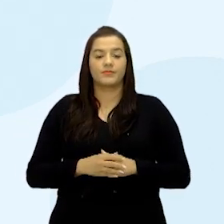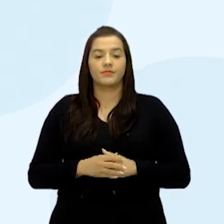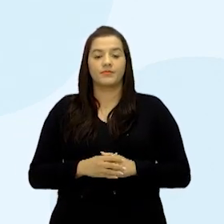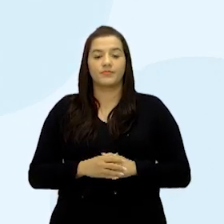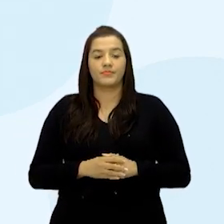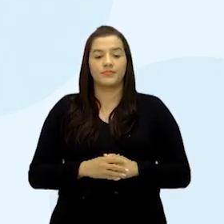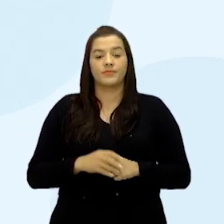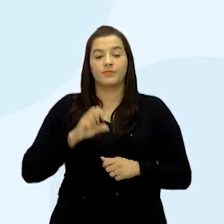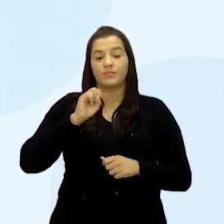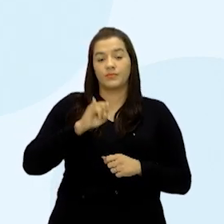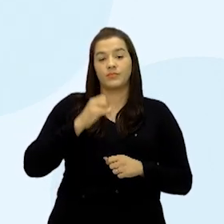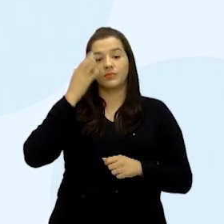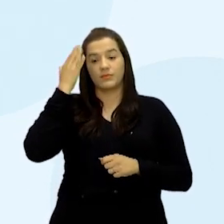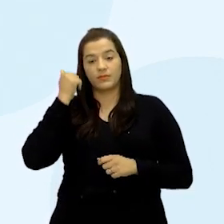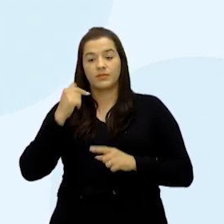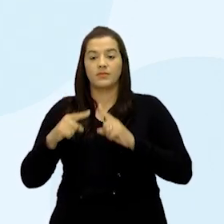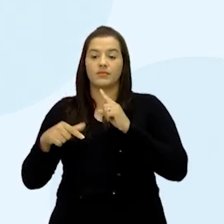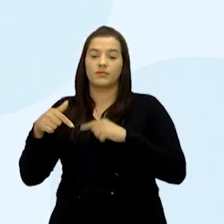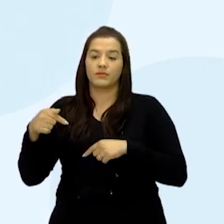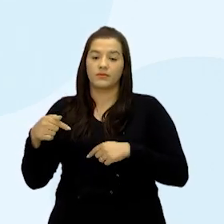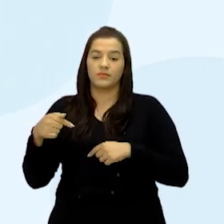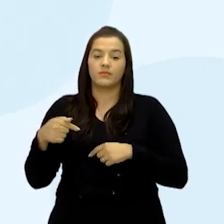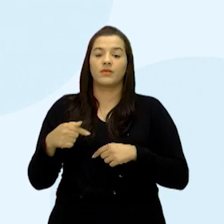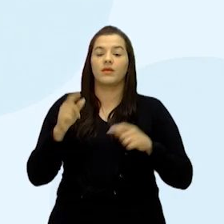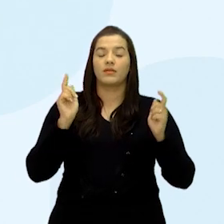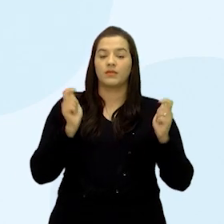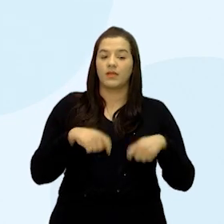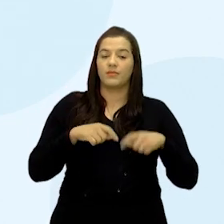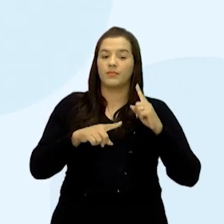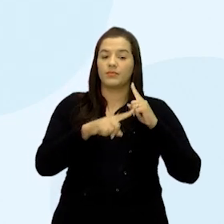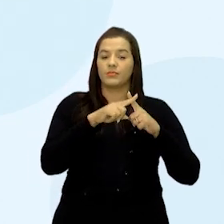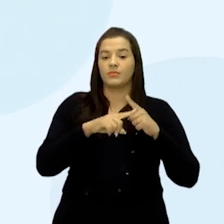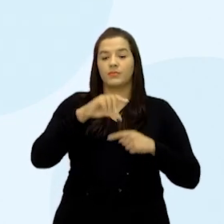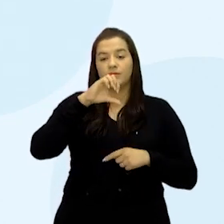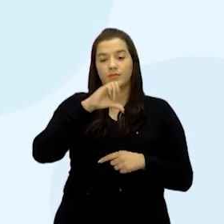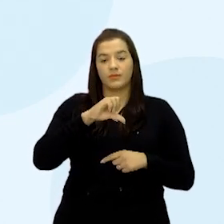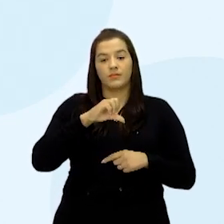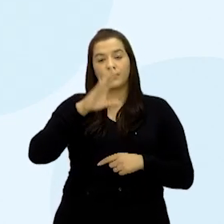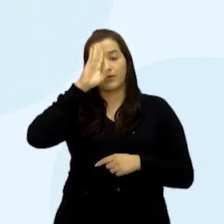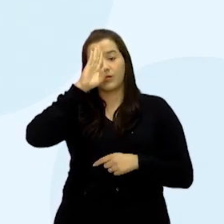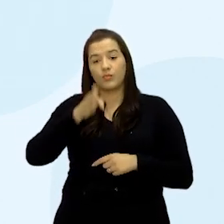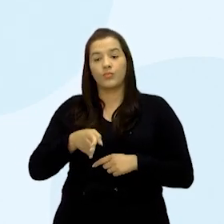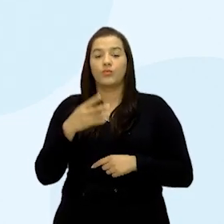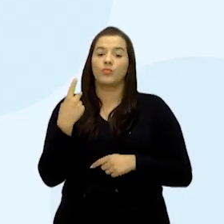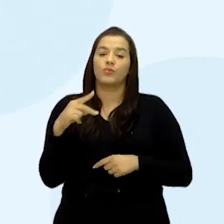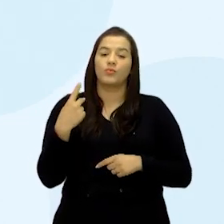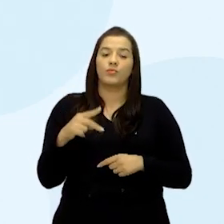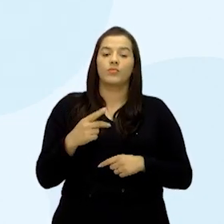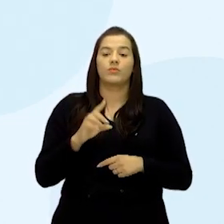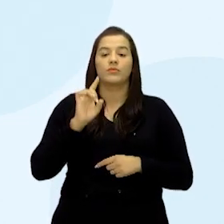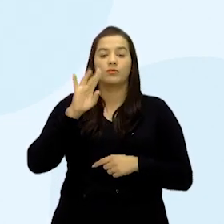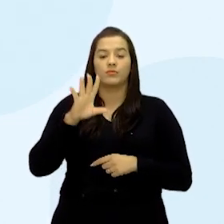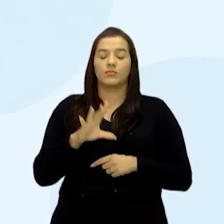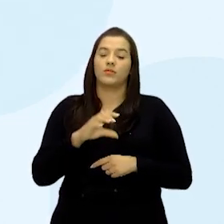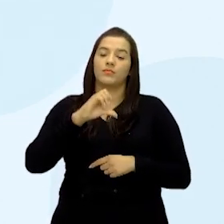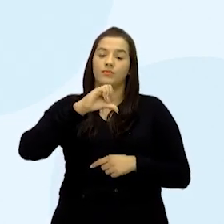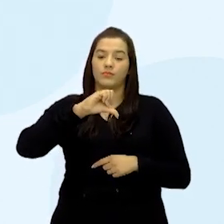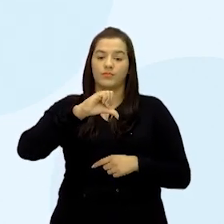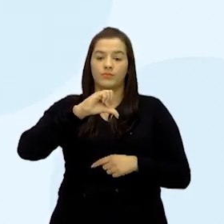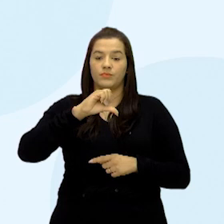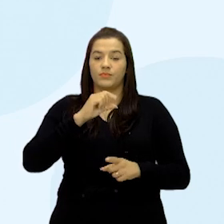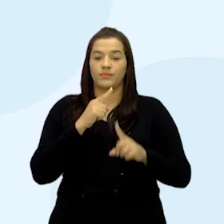de que se você quiser saber o 7º, né, você já multiplica por 9. Mas se você quiser saber qualquer um, basta